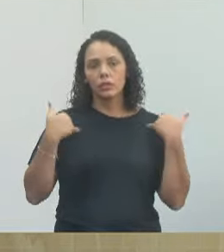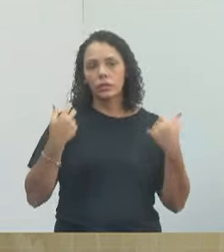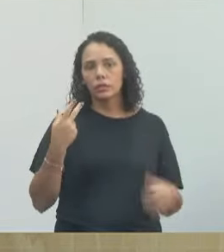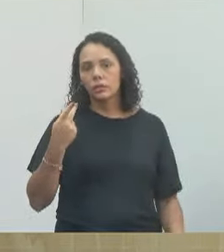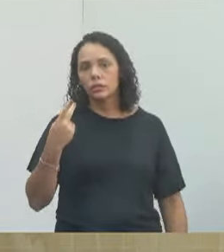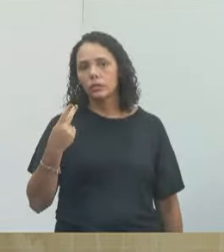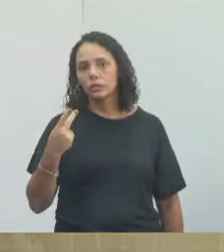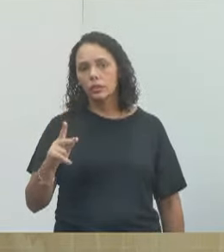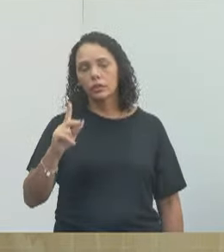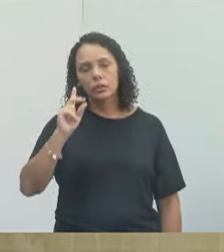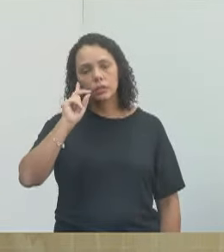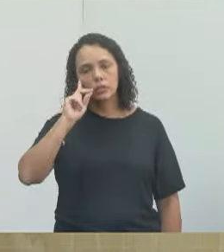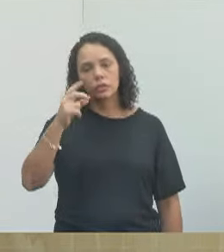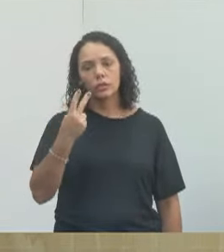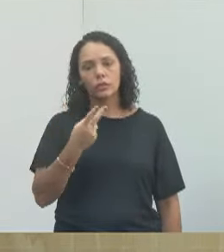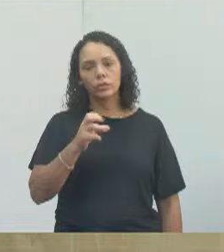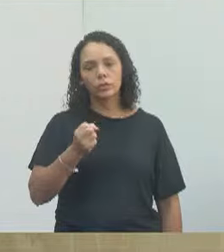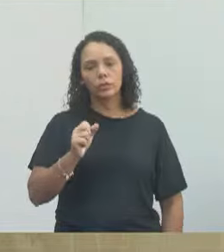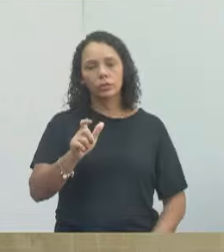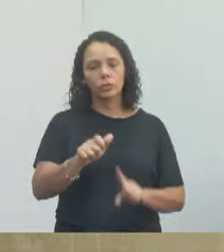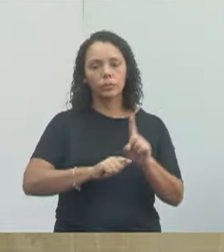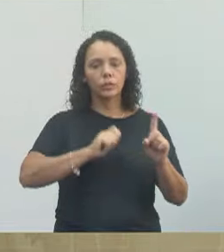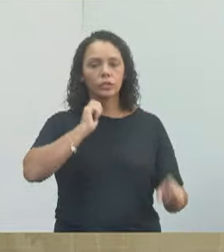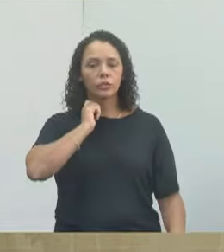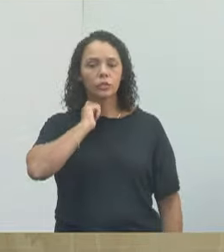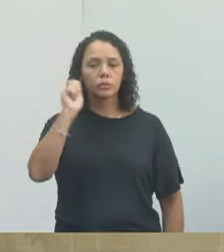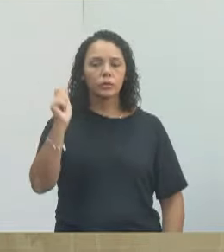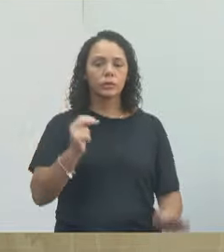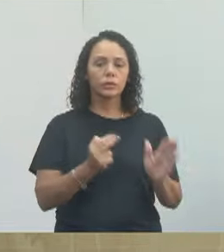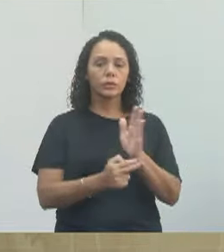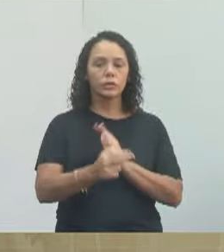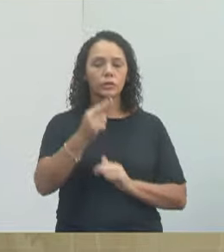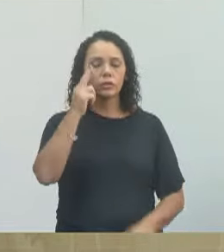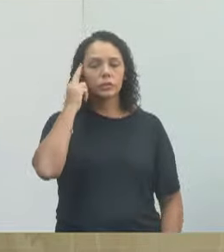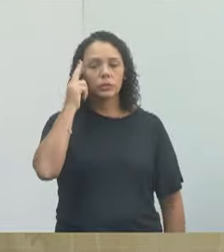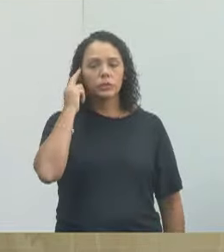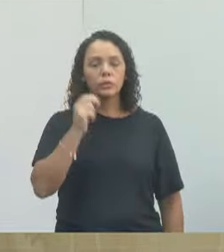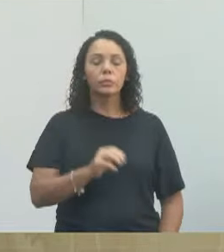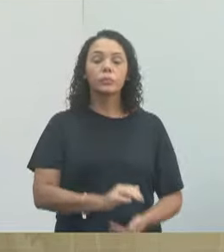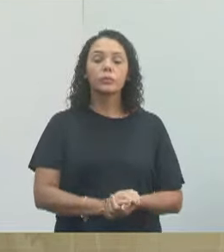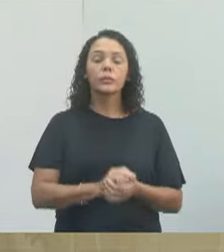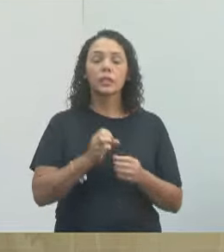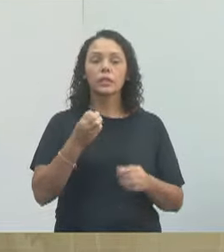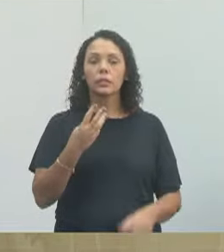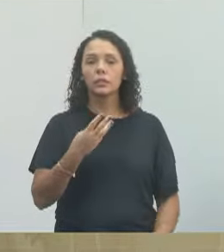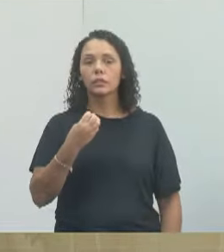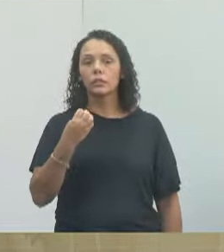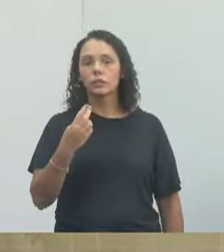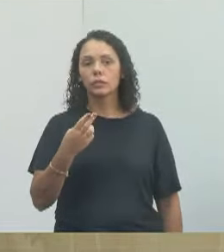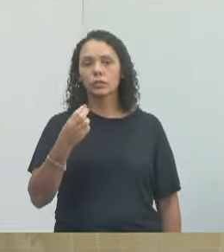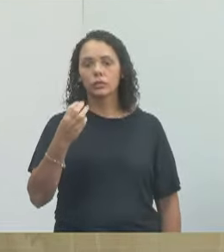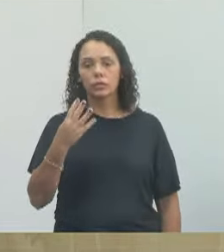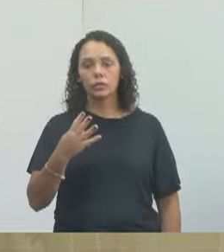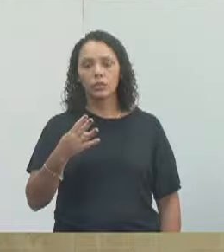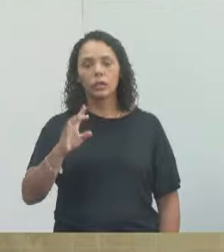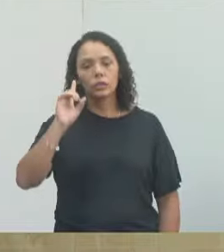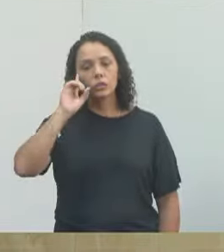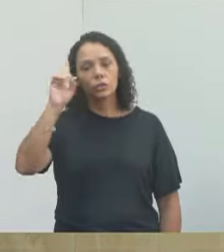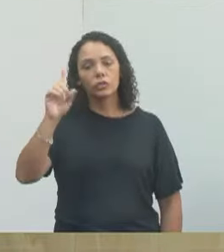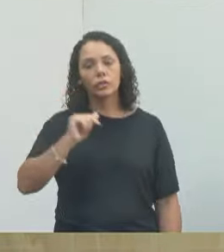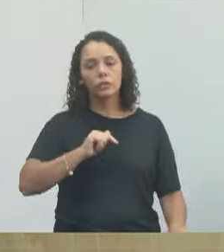autoria rinha Moção 324 registro transcurso do dia do trabalho celebrado em primeiro de maio autoria